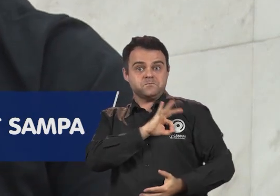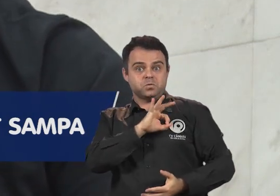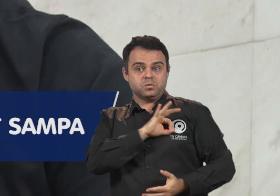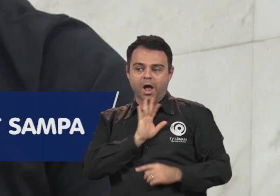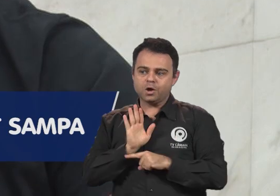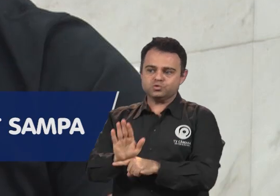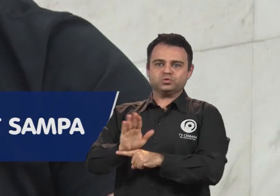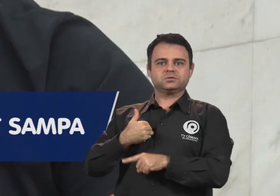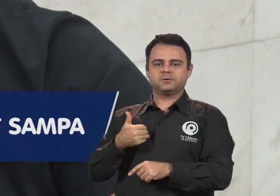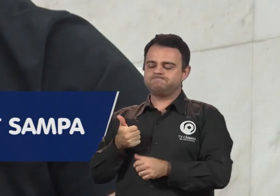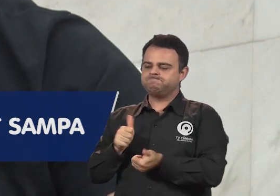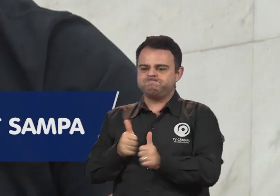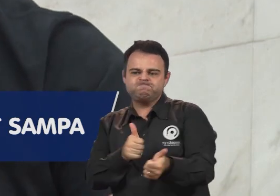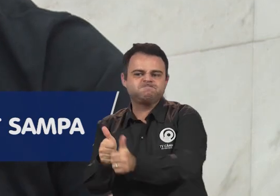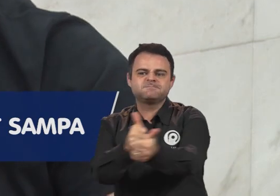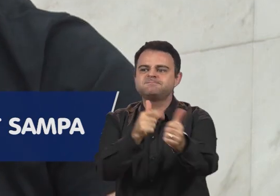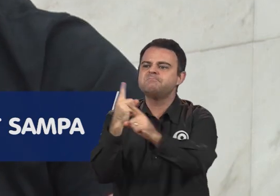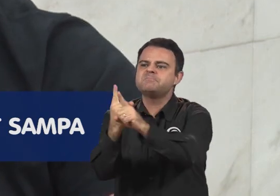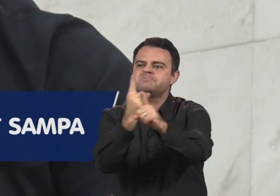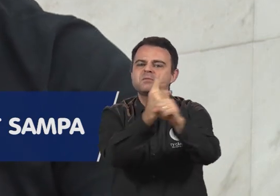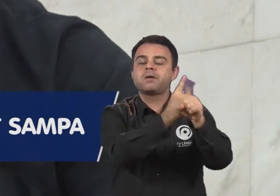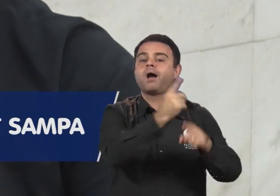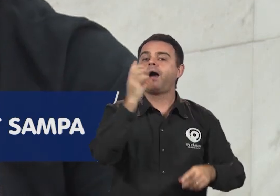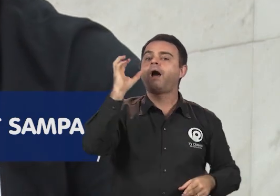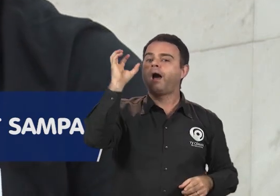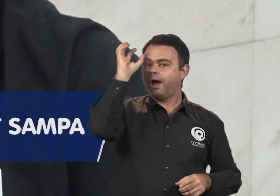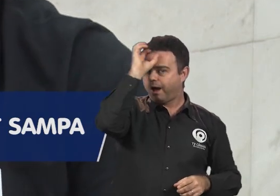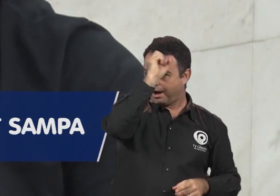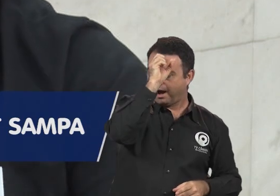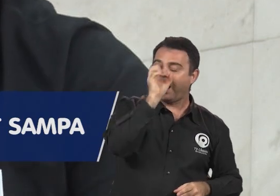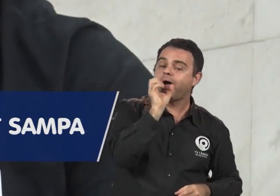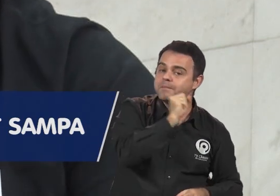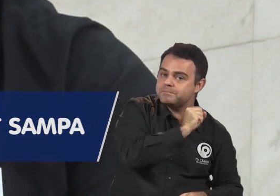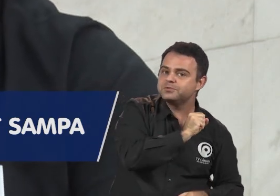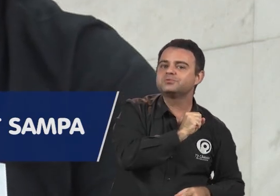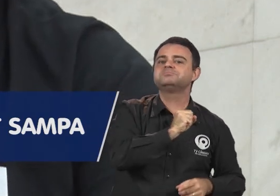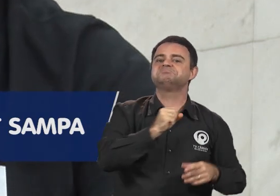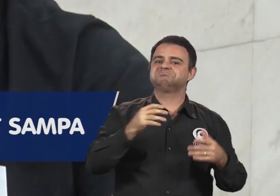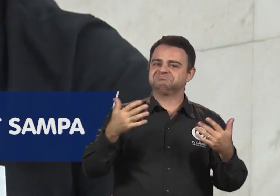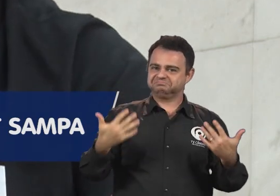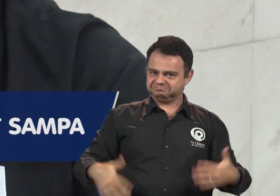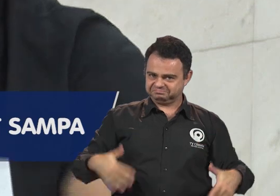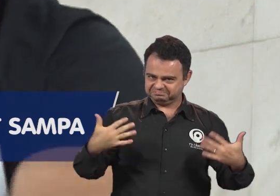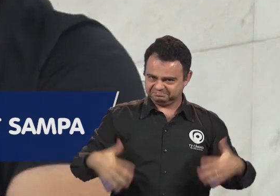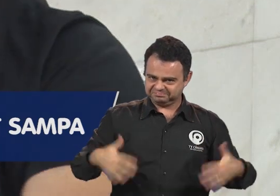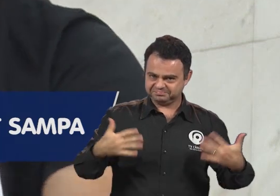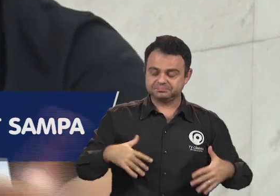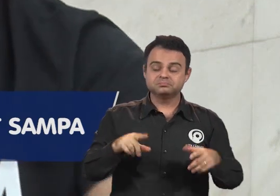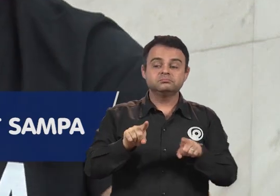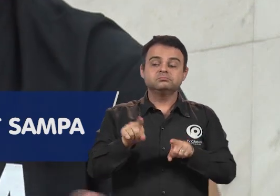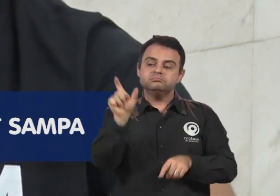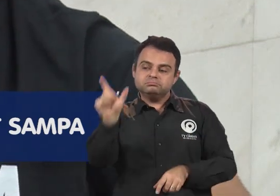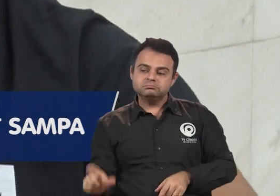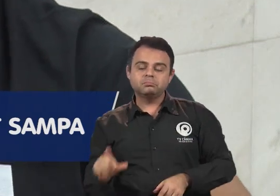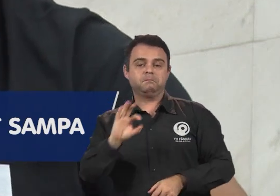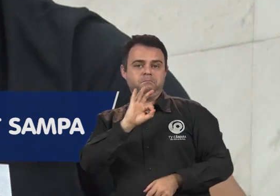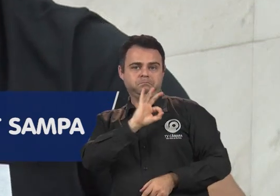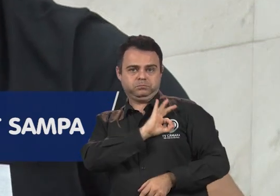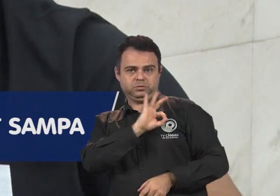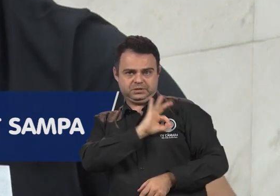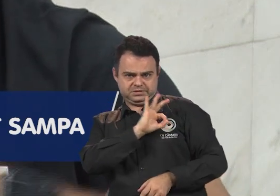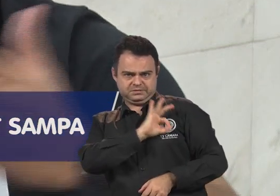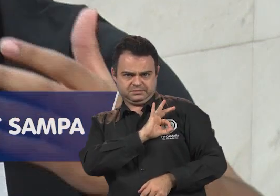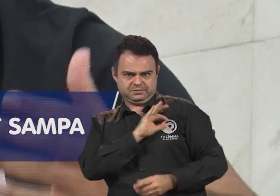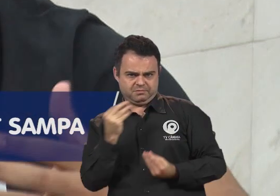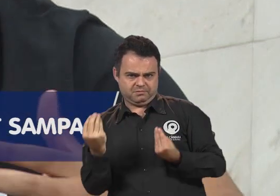da GCM, que também hoje é considerada uma polícia, é muito maior. O policial militar GCM